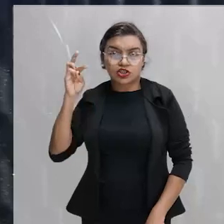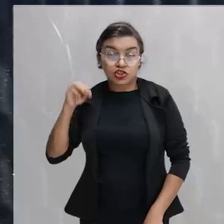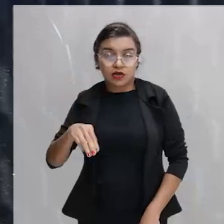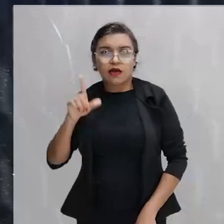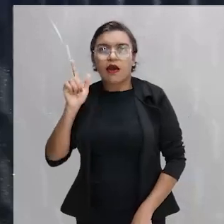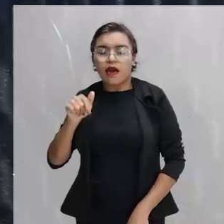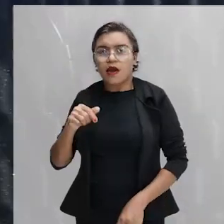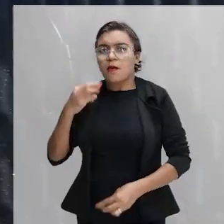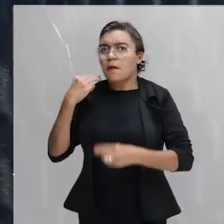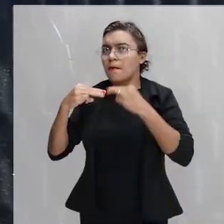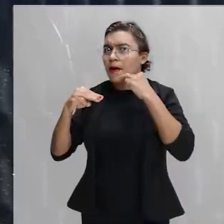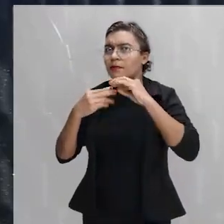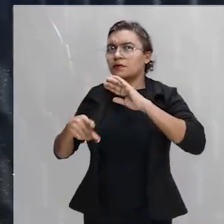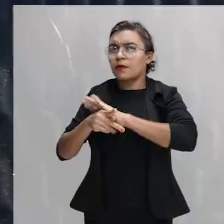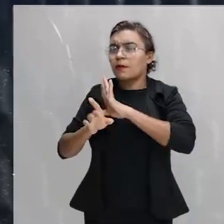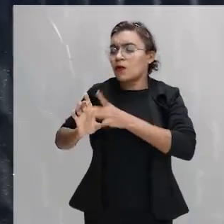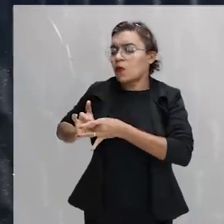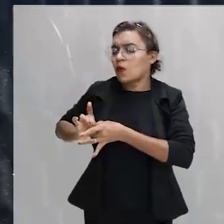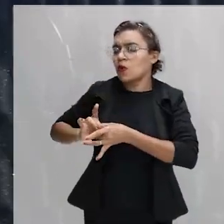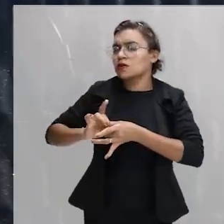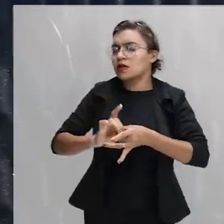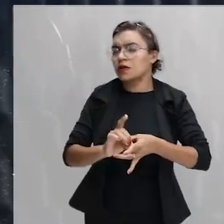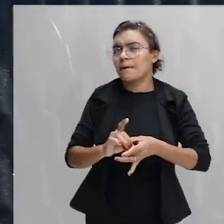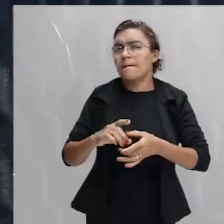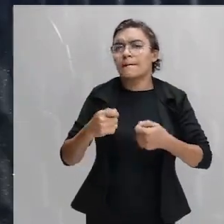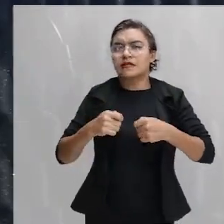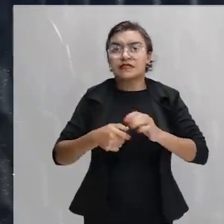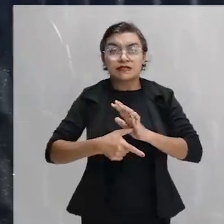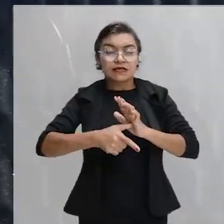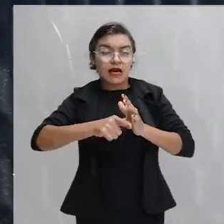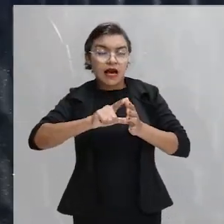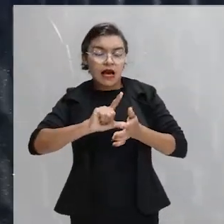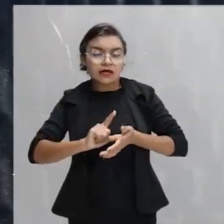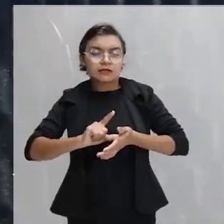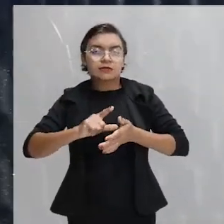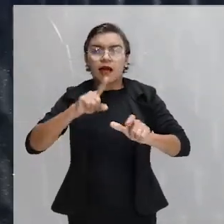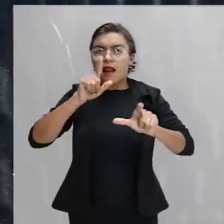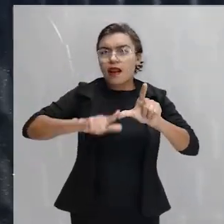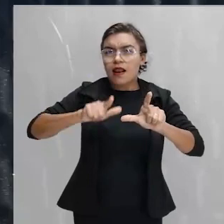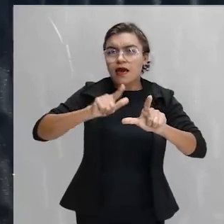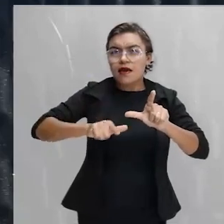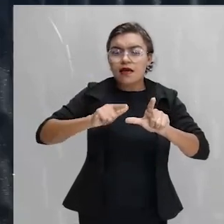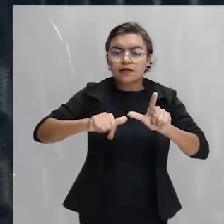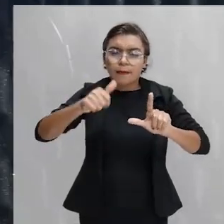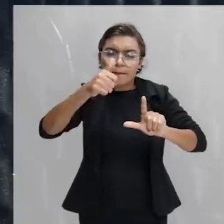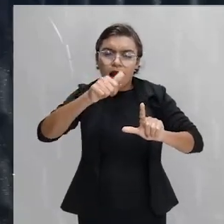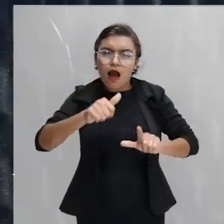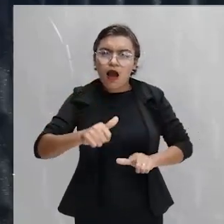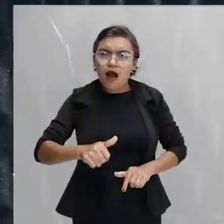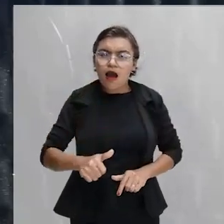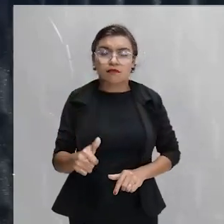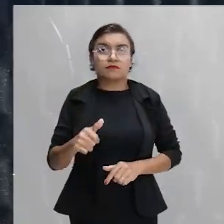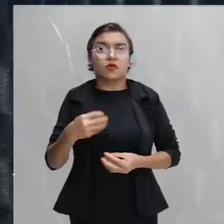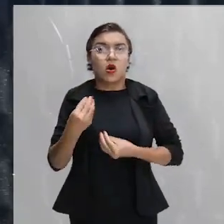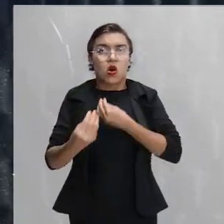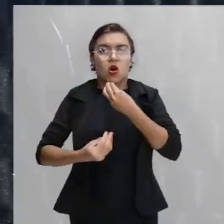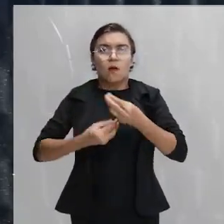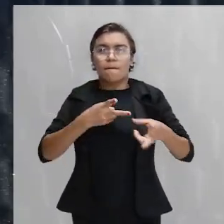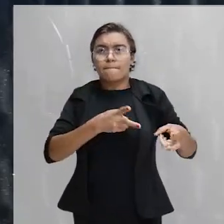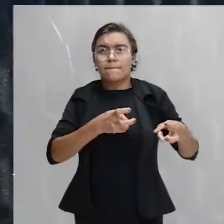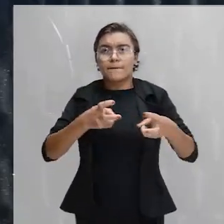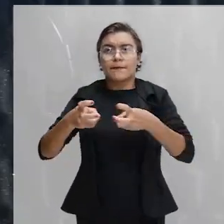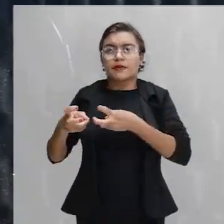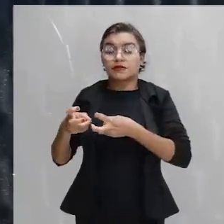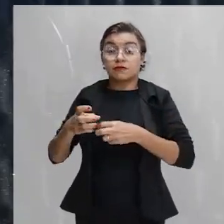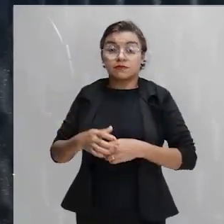Essa letra você tem que analisá-la toda, não dá pra gente focar na música, mas fica aqui a dica. E esse amargo